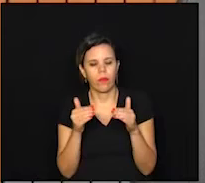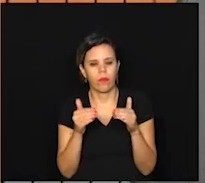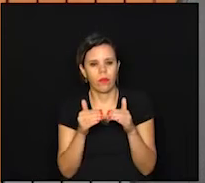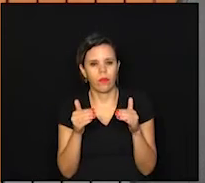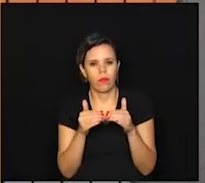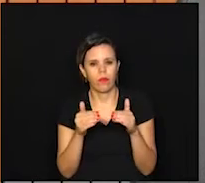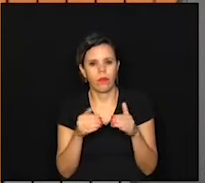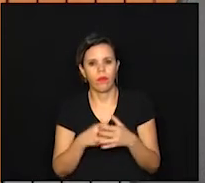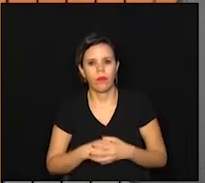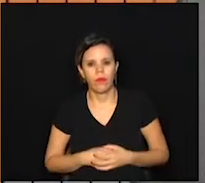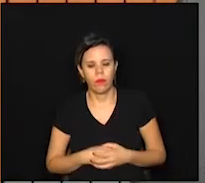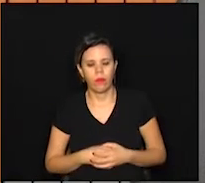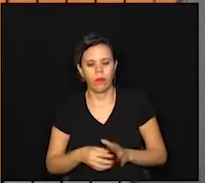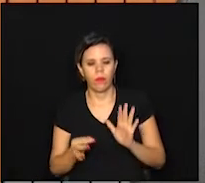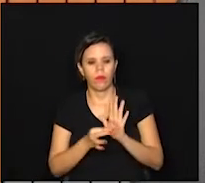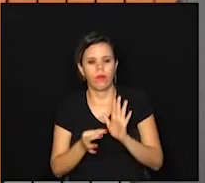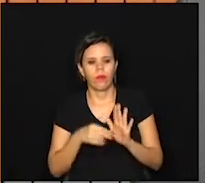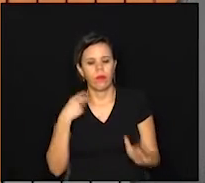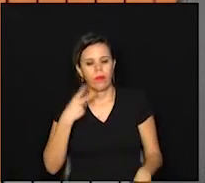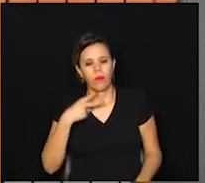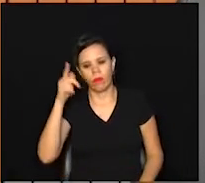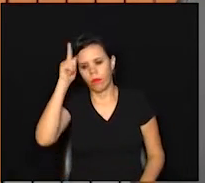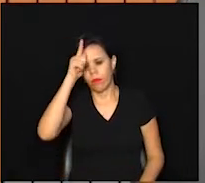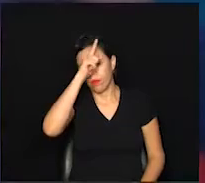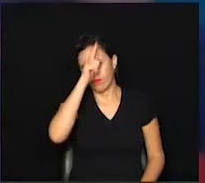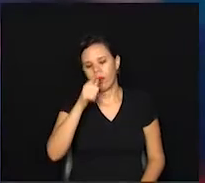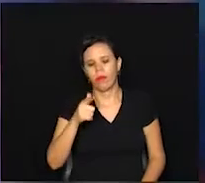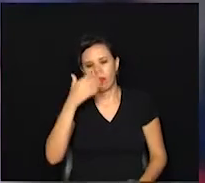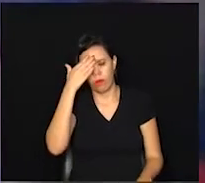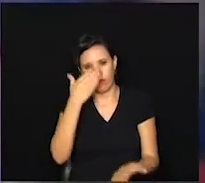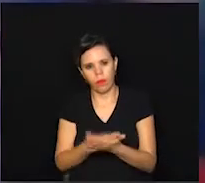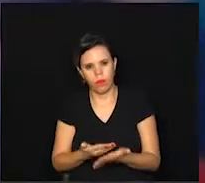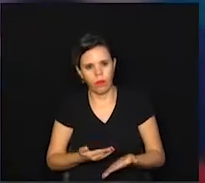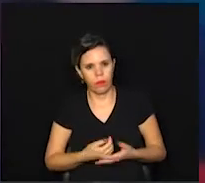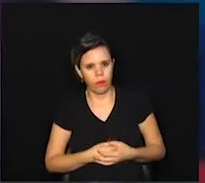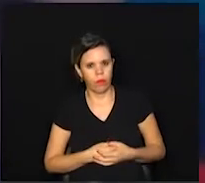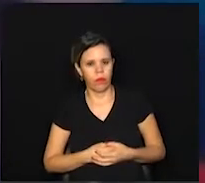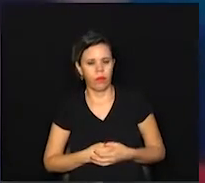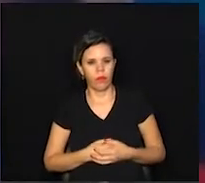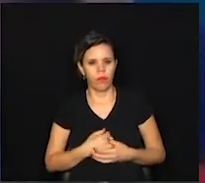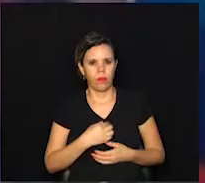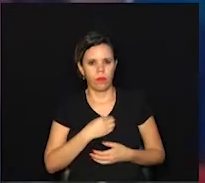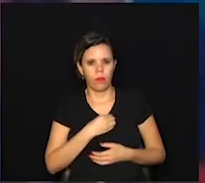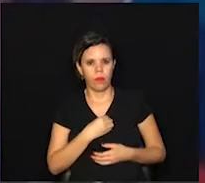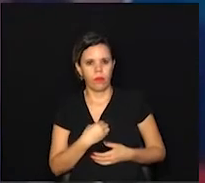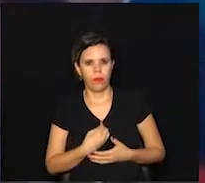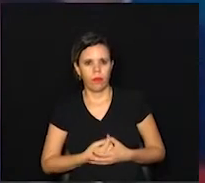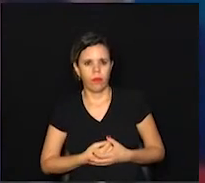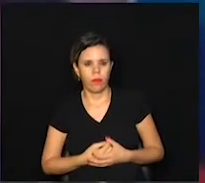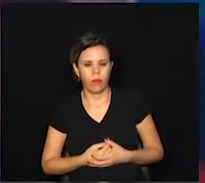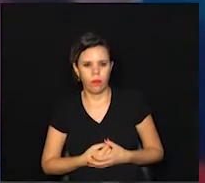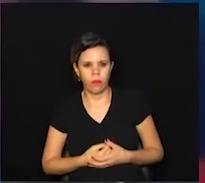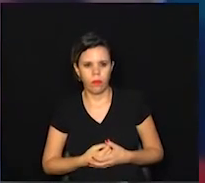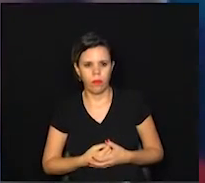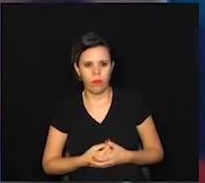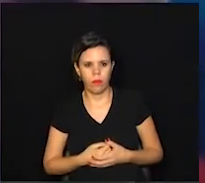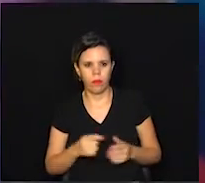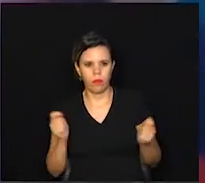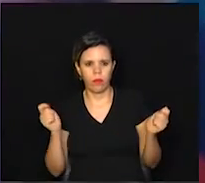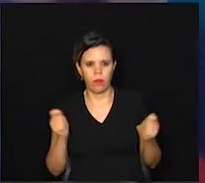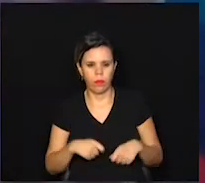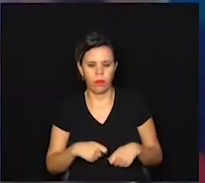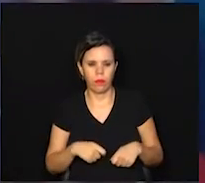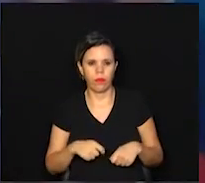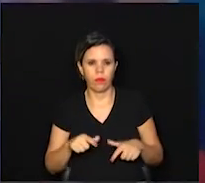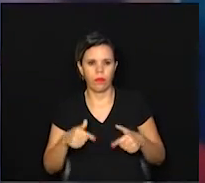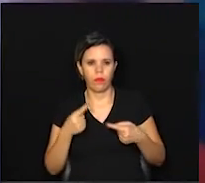a colocação do vereador Gustavo Peta. Eu acredito que é possível buscar